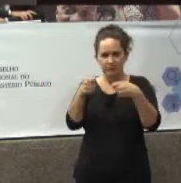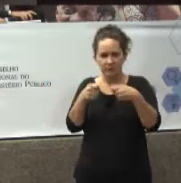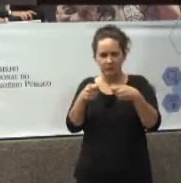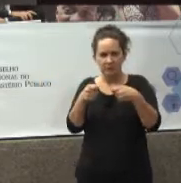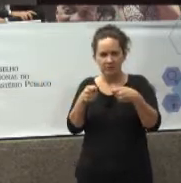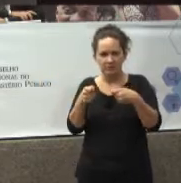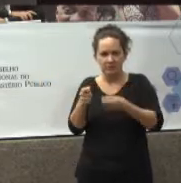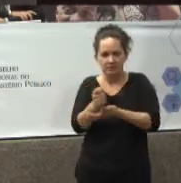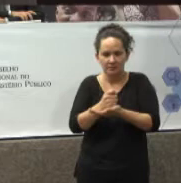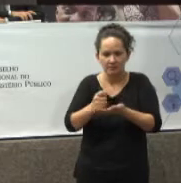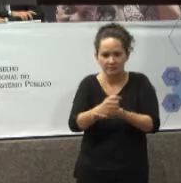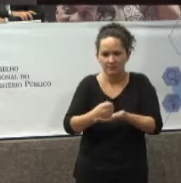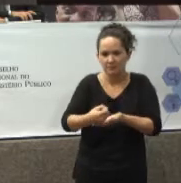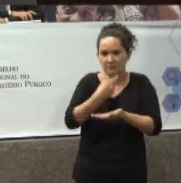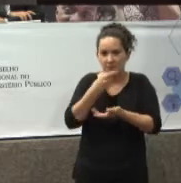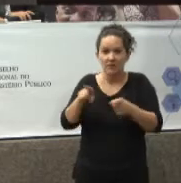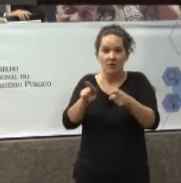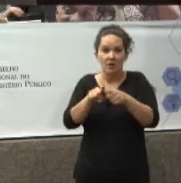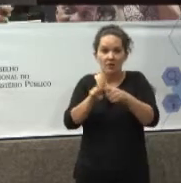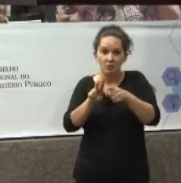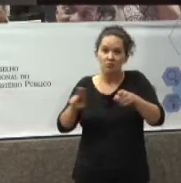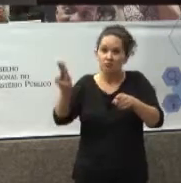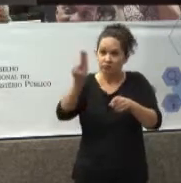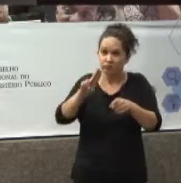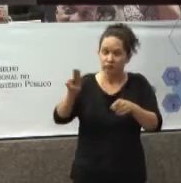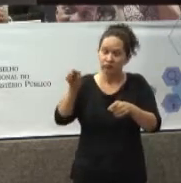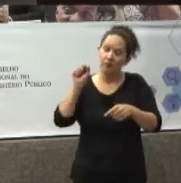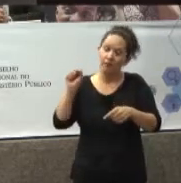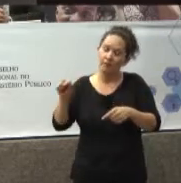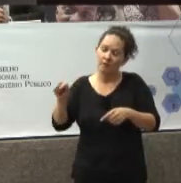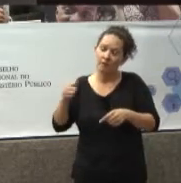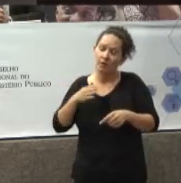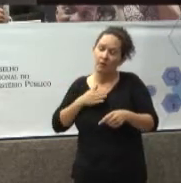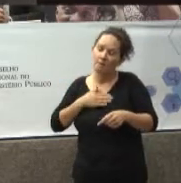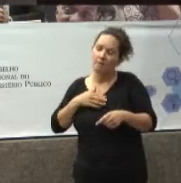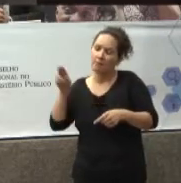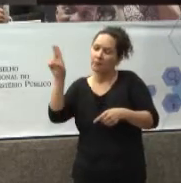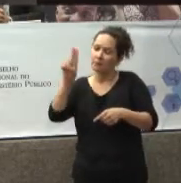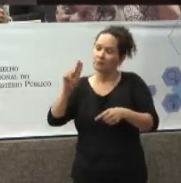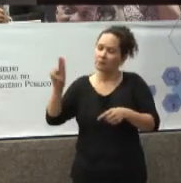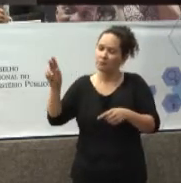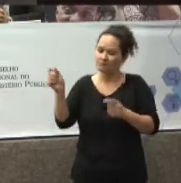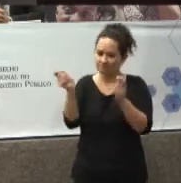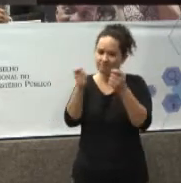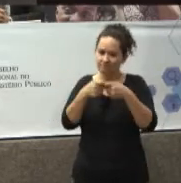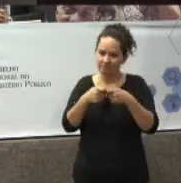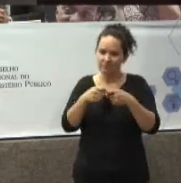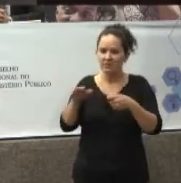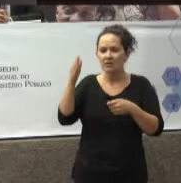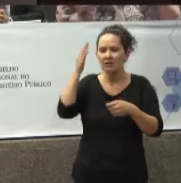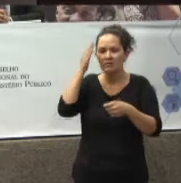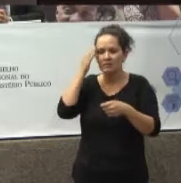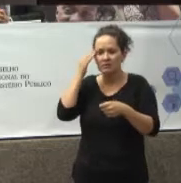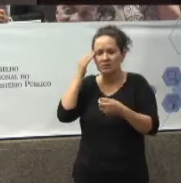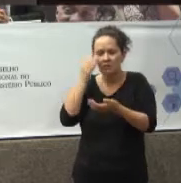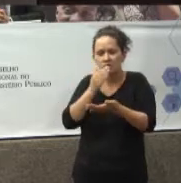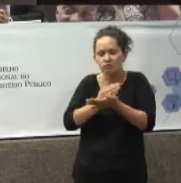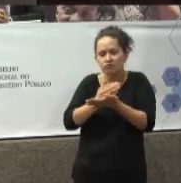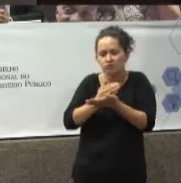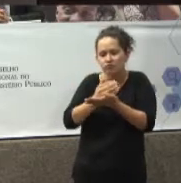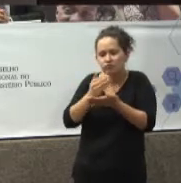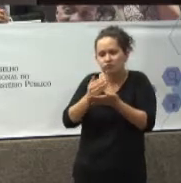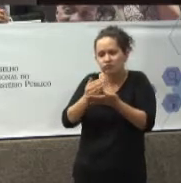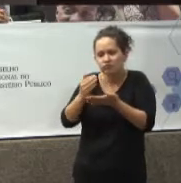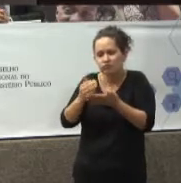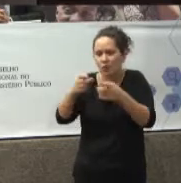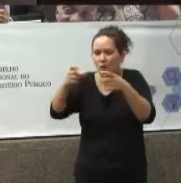eu regulam os usuários então ali o meu usuário regulado eli sabiá ordem que ele se encontra na